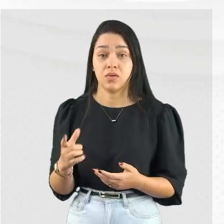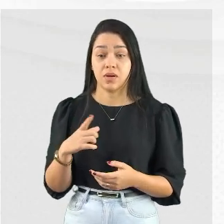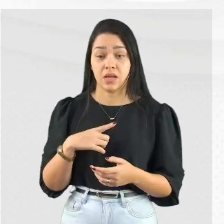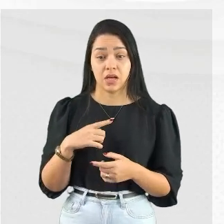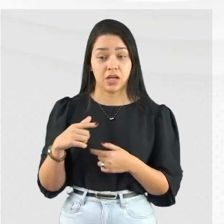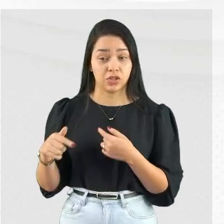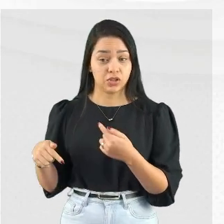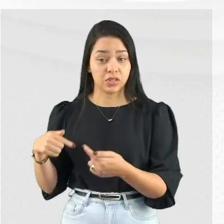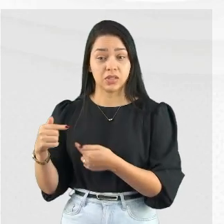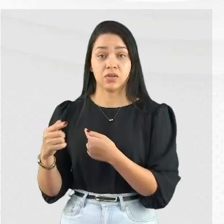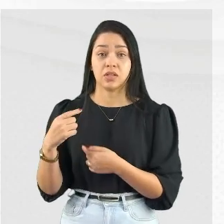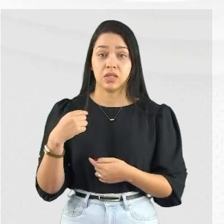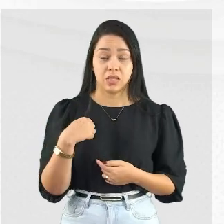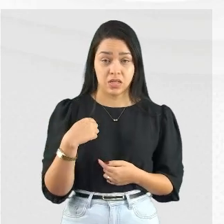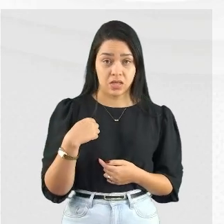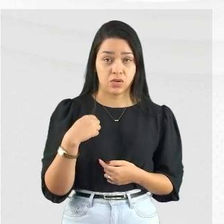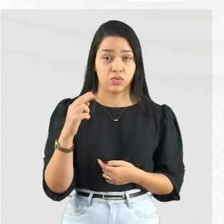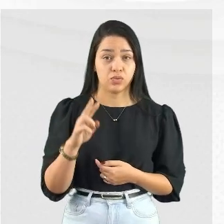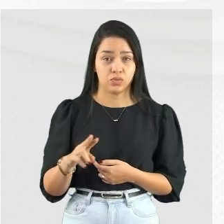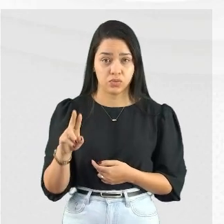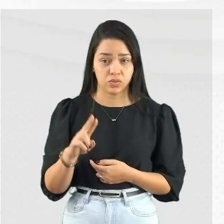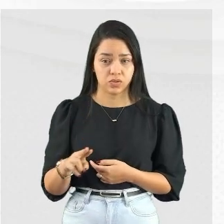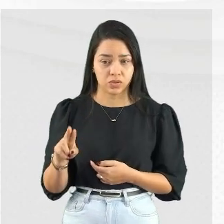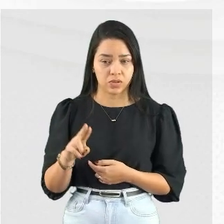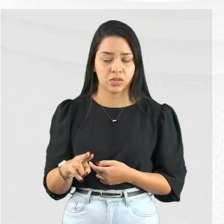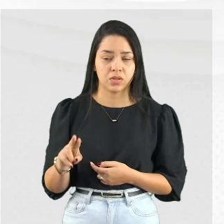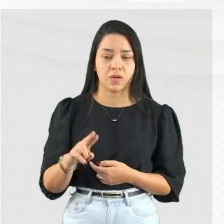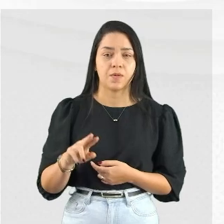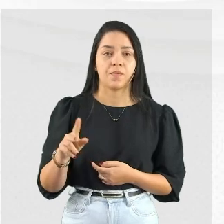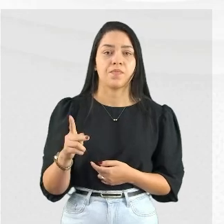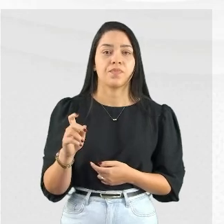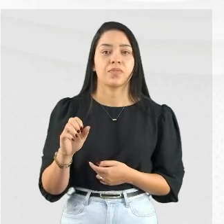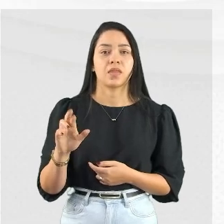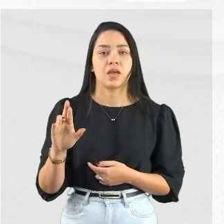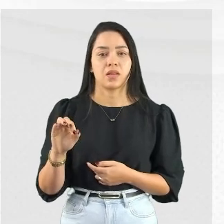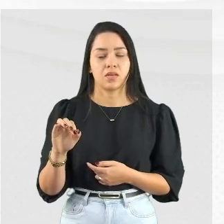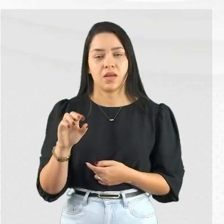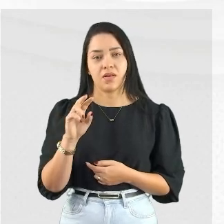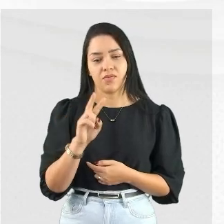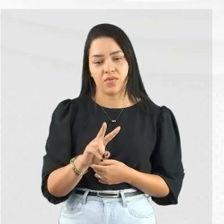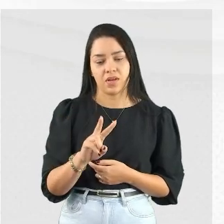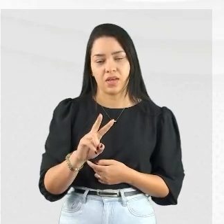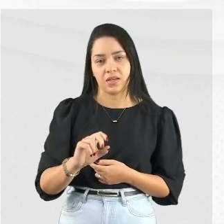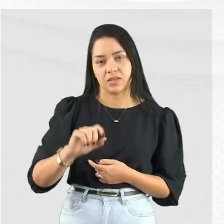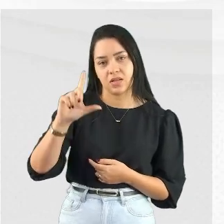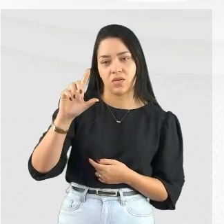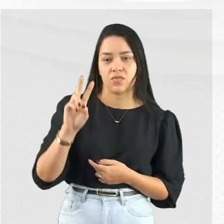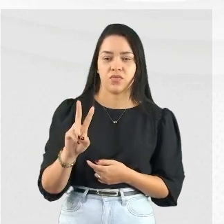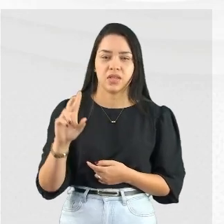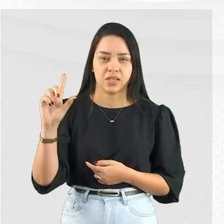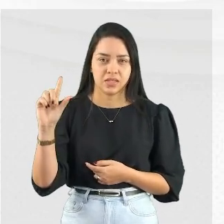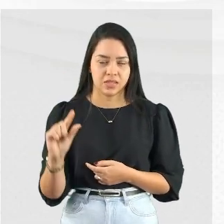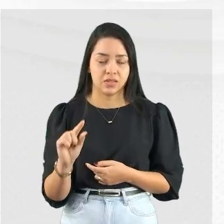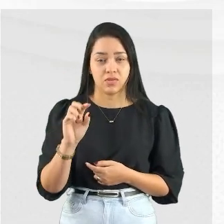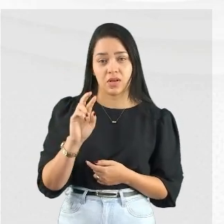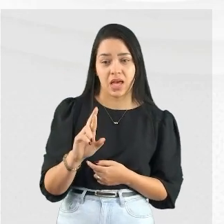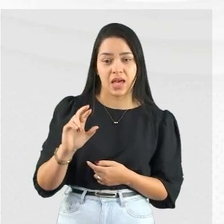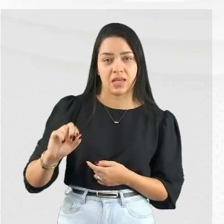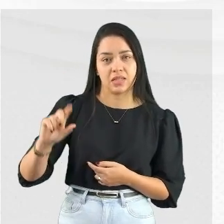geração, pessoal, que eu estou cruzando a geração heterozigota, que é Vzão, Vzinho,